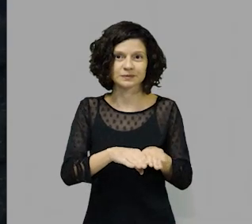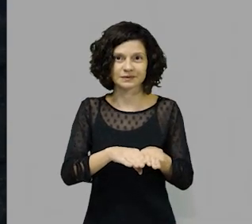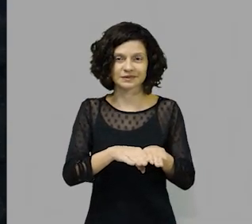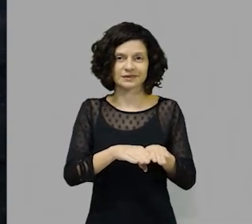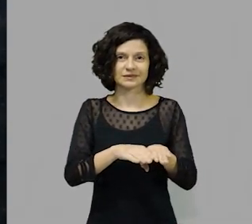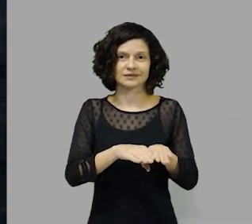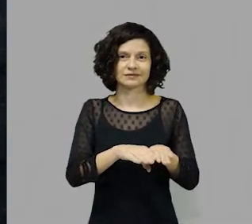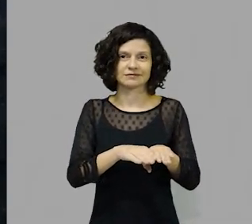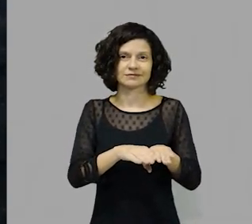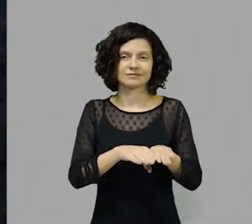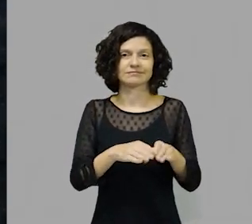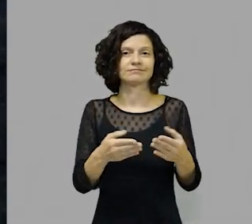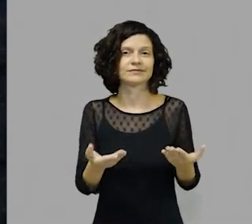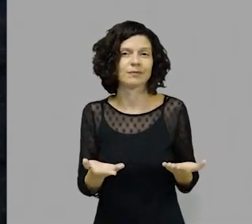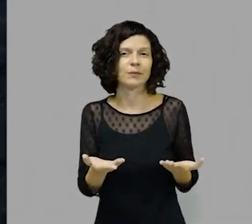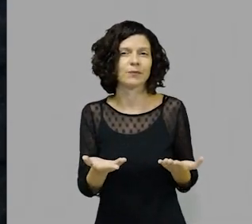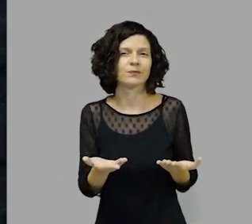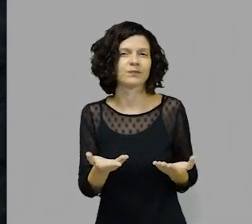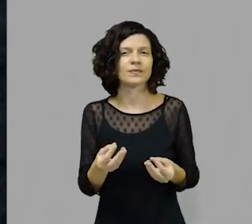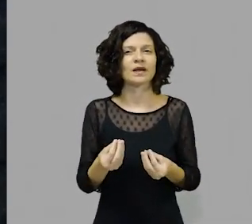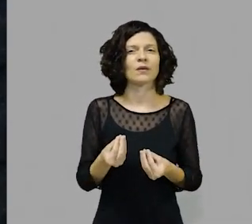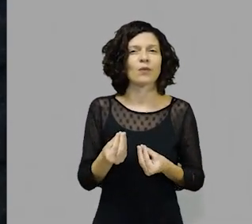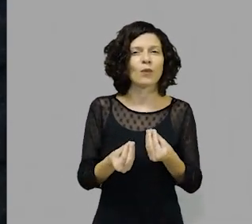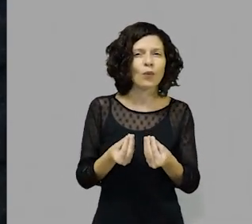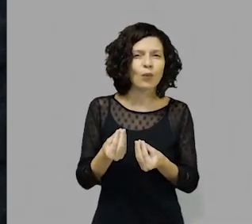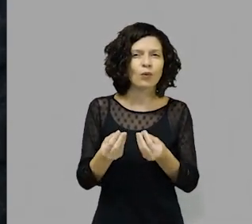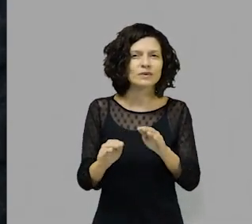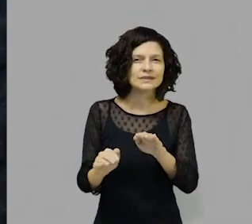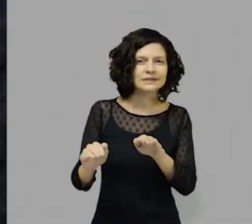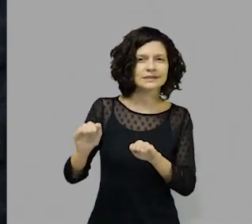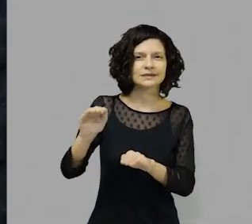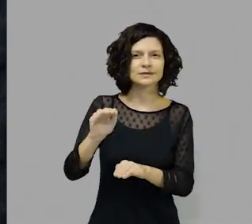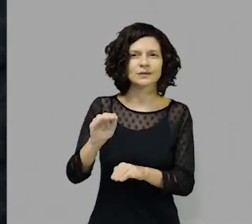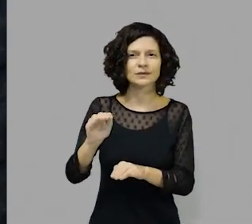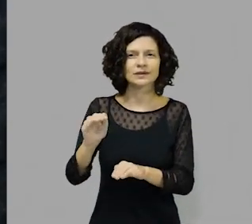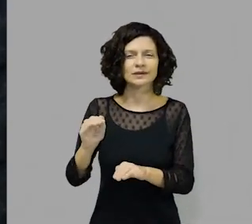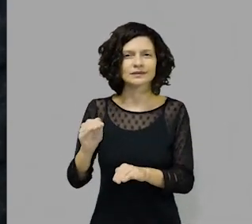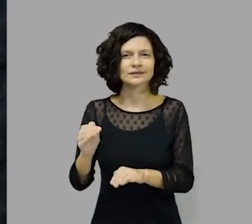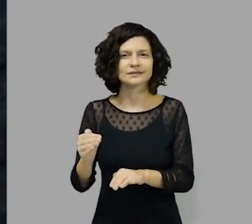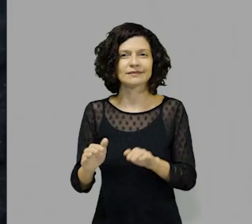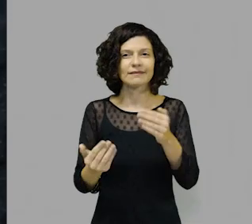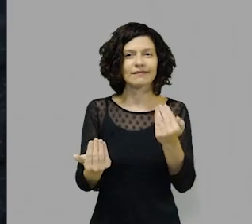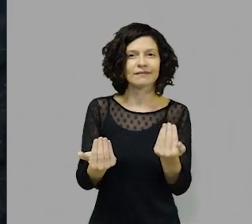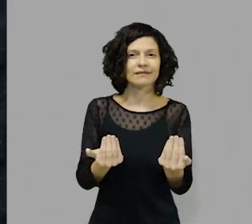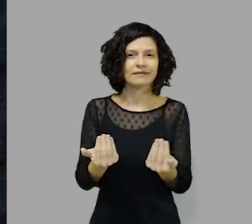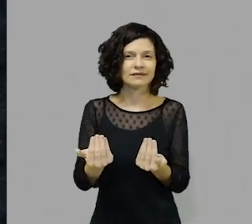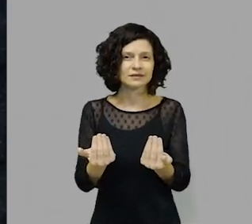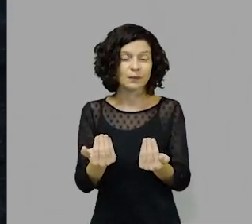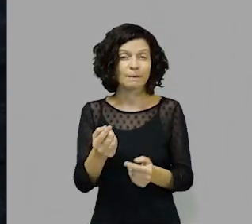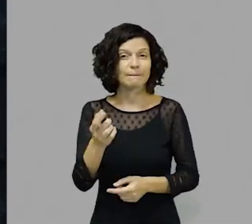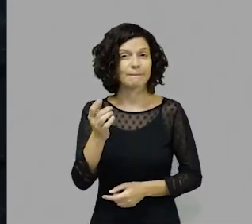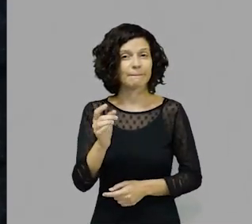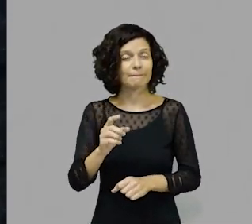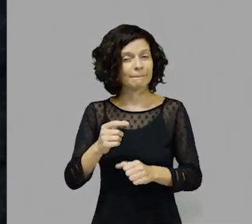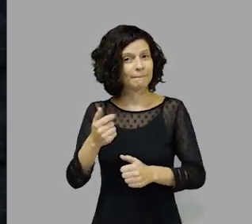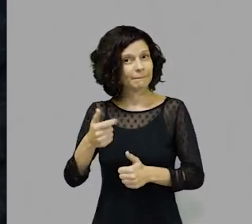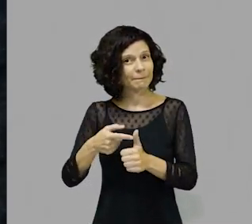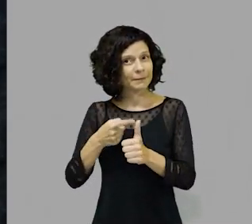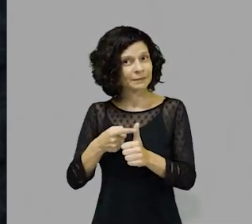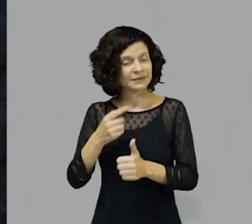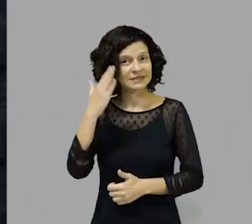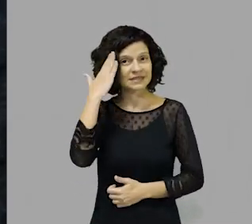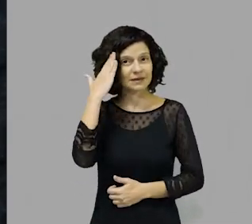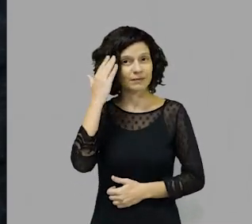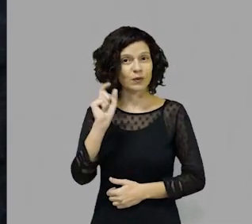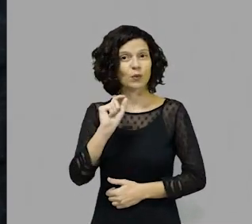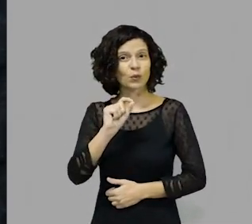tão intrínseca, ela não é tão própria, né, como muita gente pensa. Você primeiro precisa saber o que é uma coisa, depois saber o que é